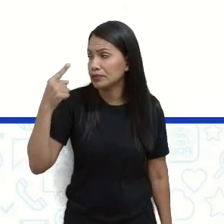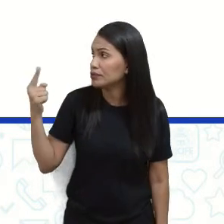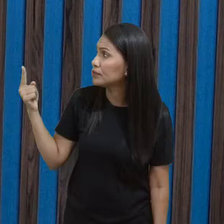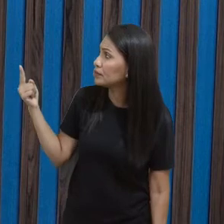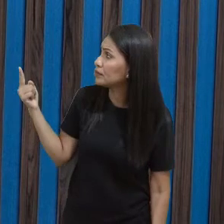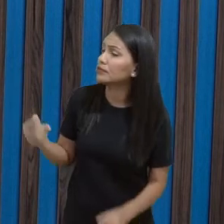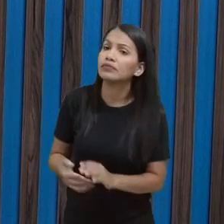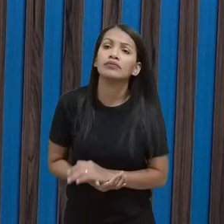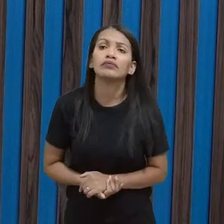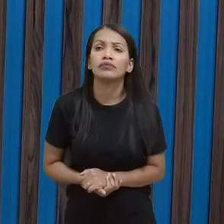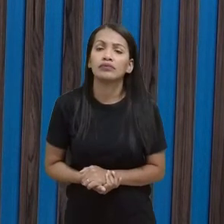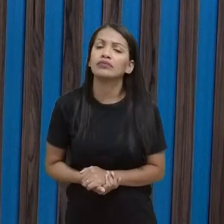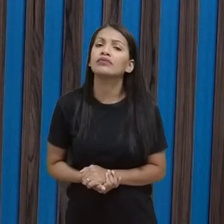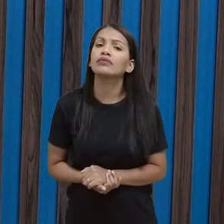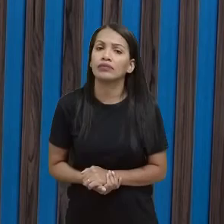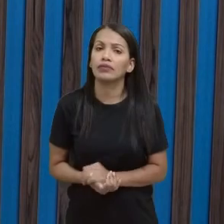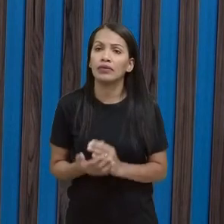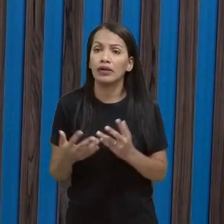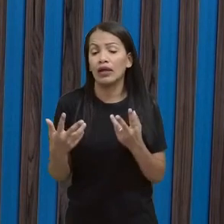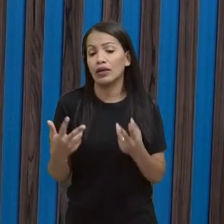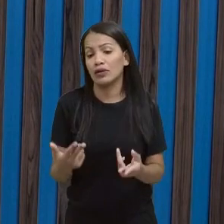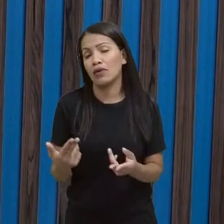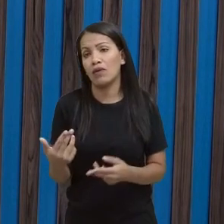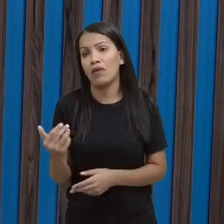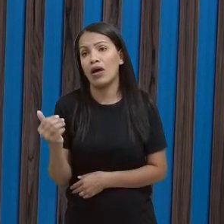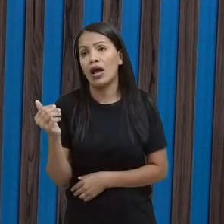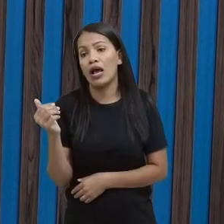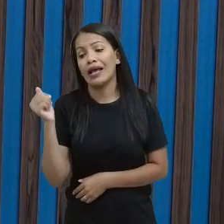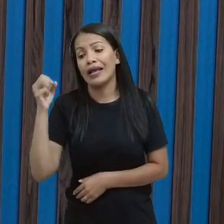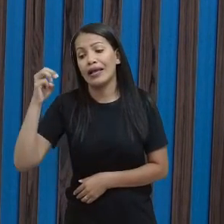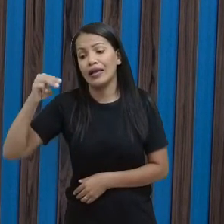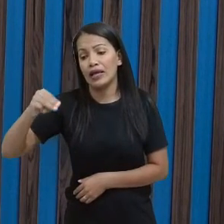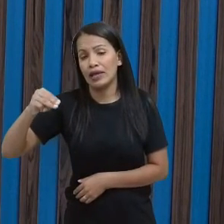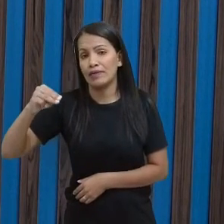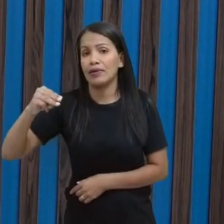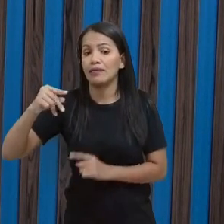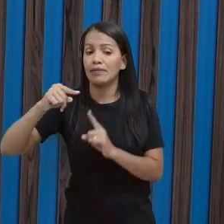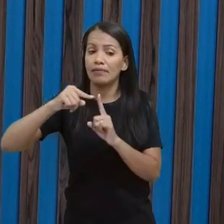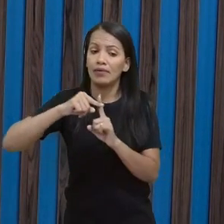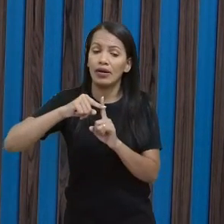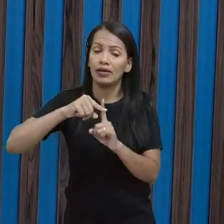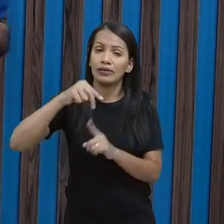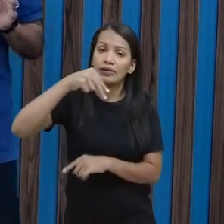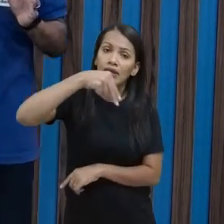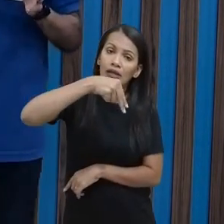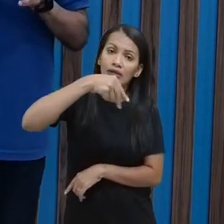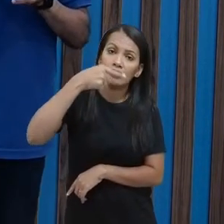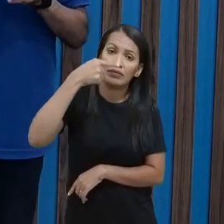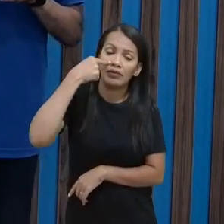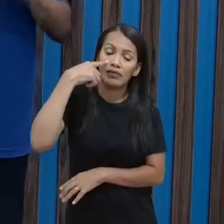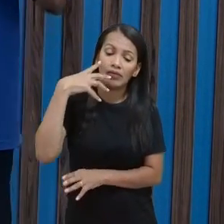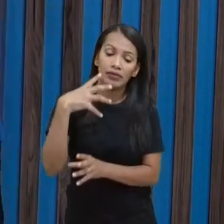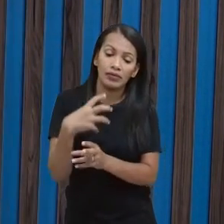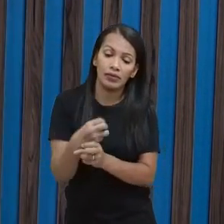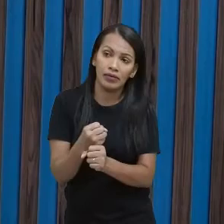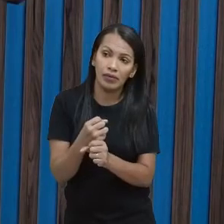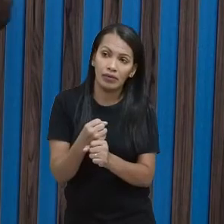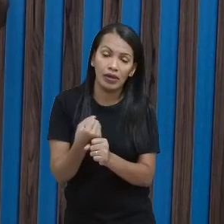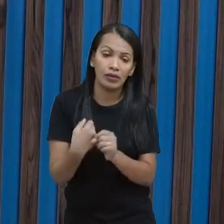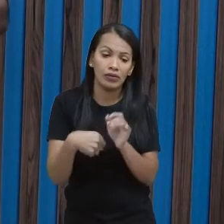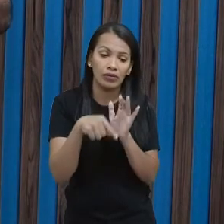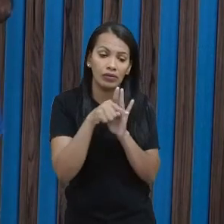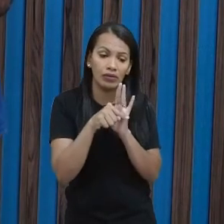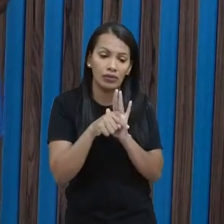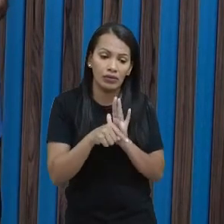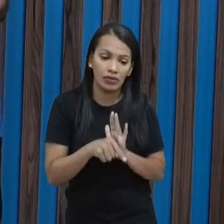vai ser igual a M mais N. Ó, a letrinha A é M mais N. Observa bem. Você vai somar os elementos. Não está na relação aí,